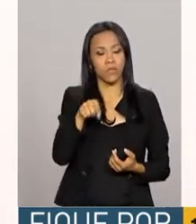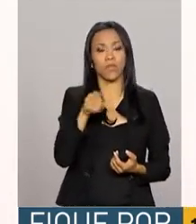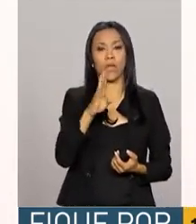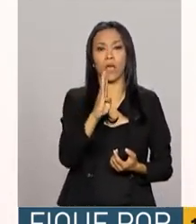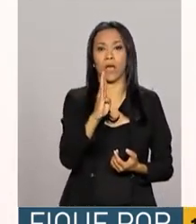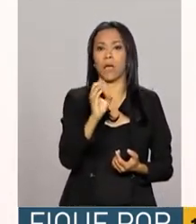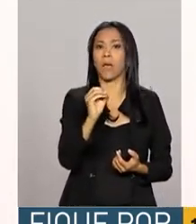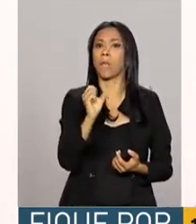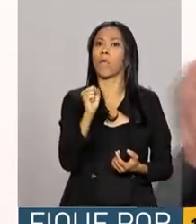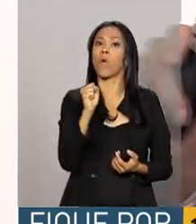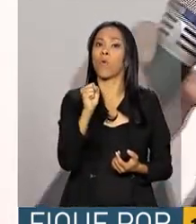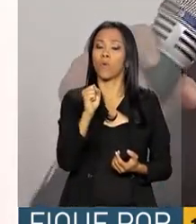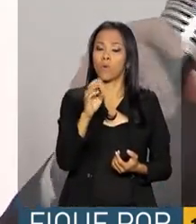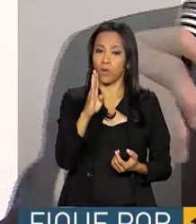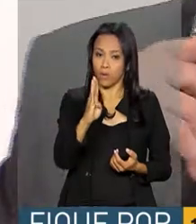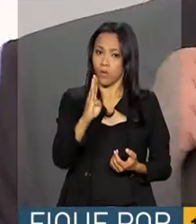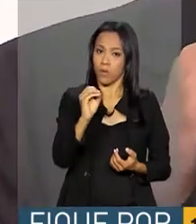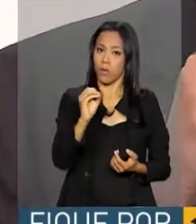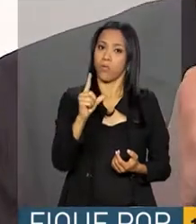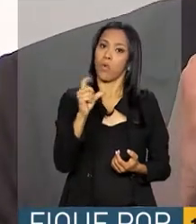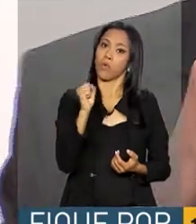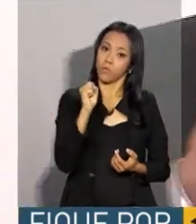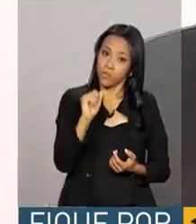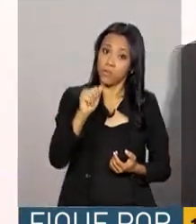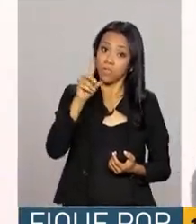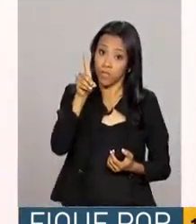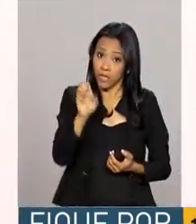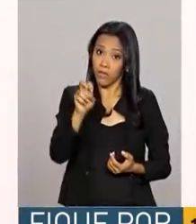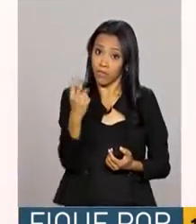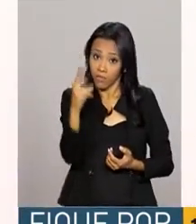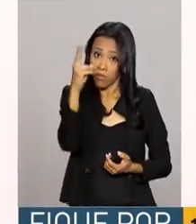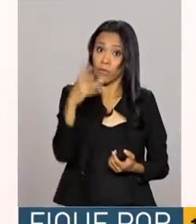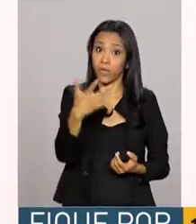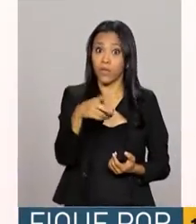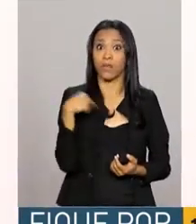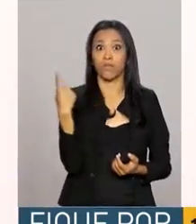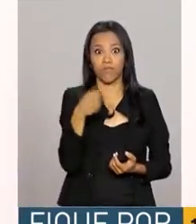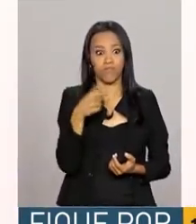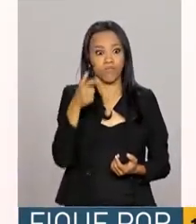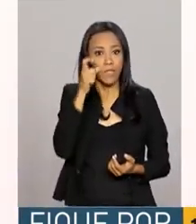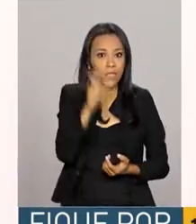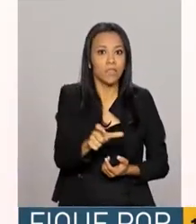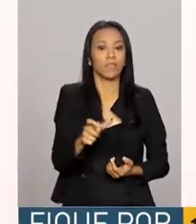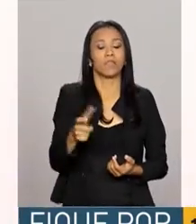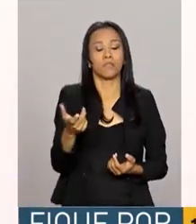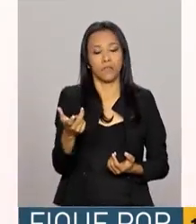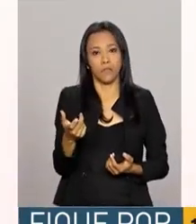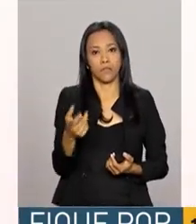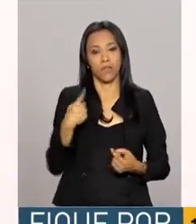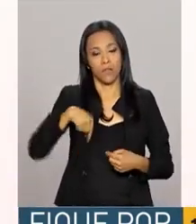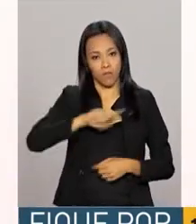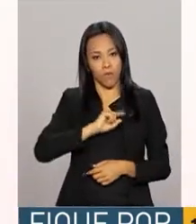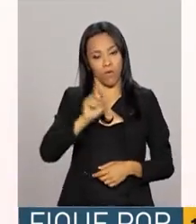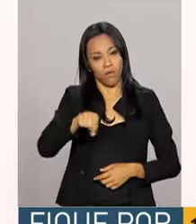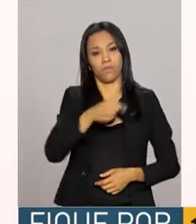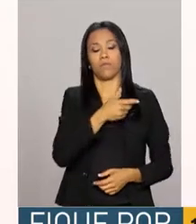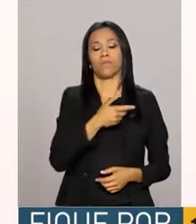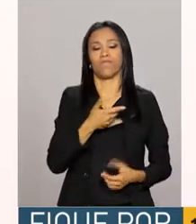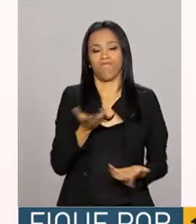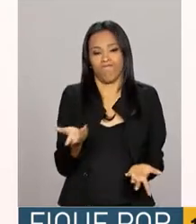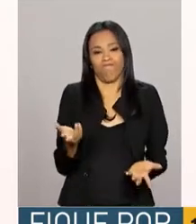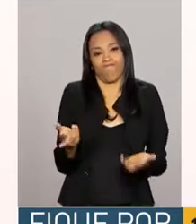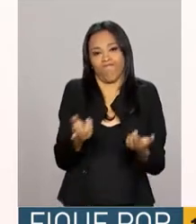não é sabendo que nós todos estamos preocupados em governar o país que a nossa a nossa função isso é uma